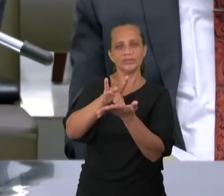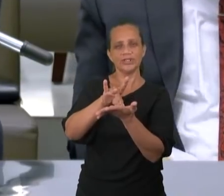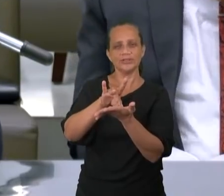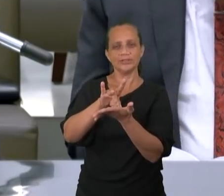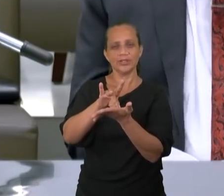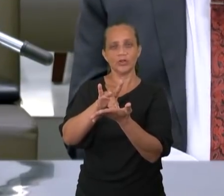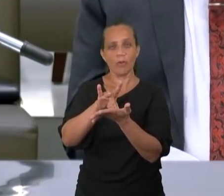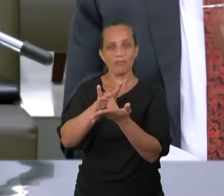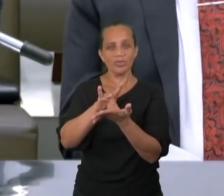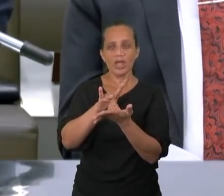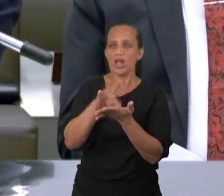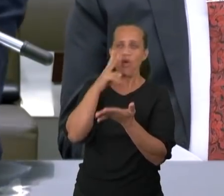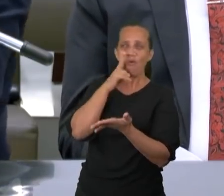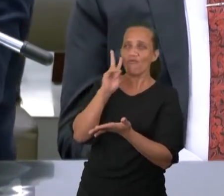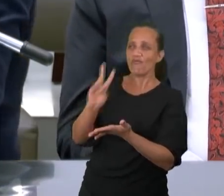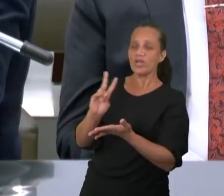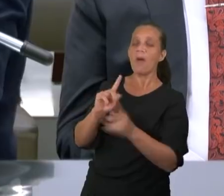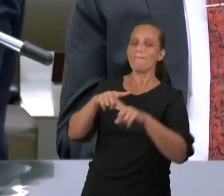invisível, porém real.